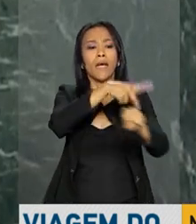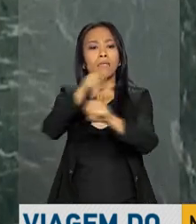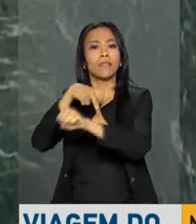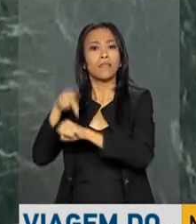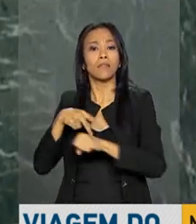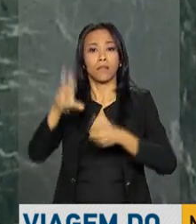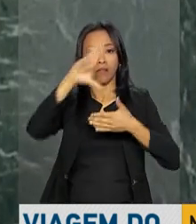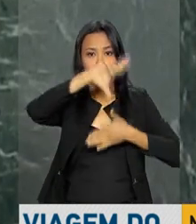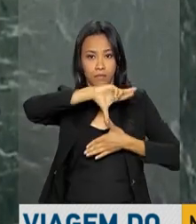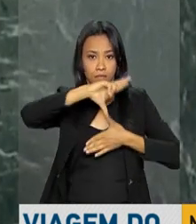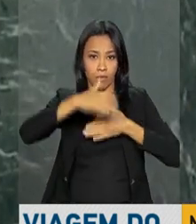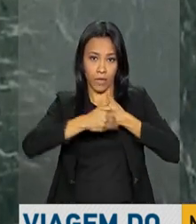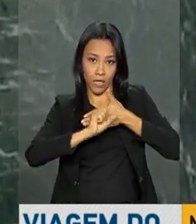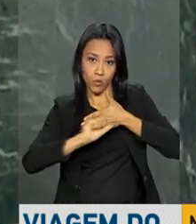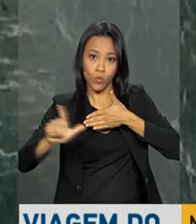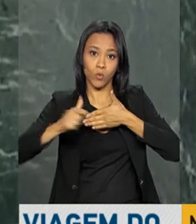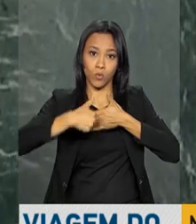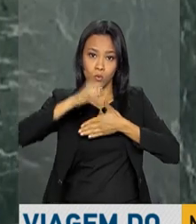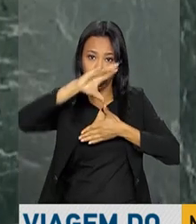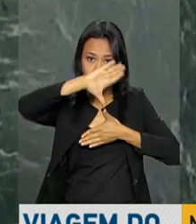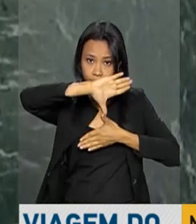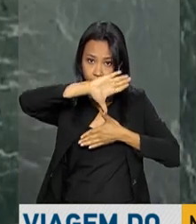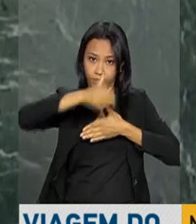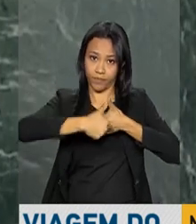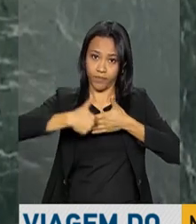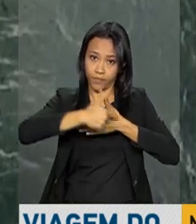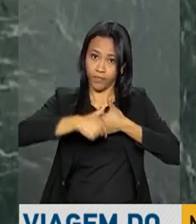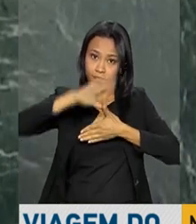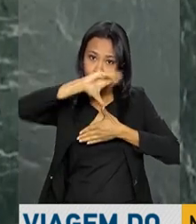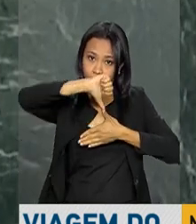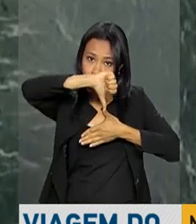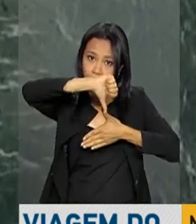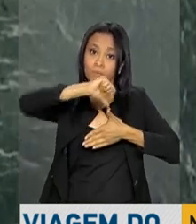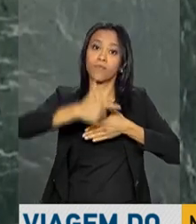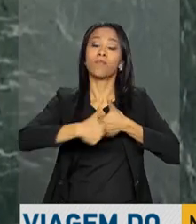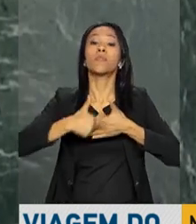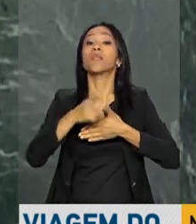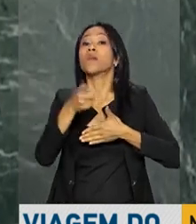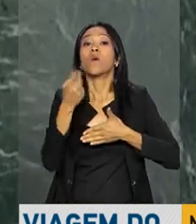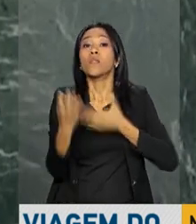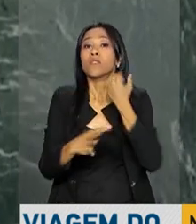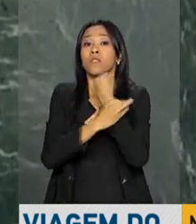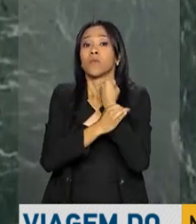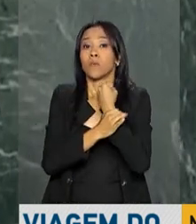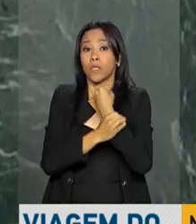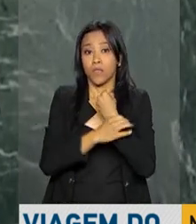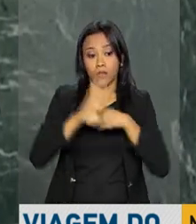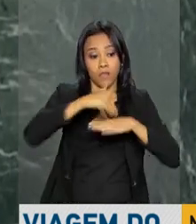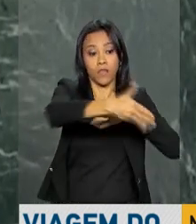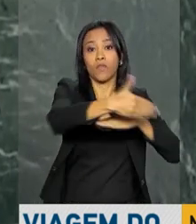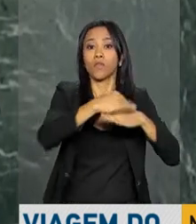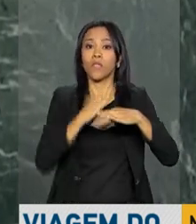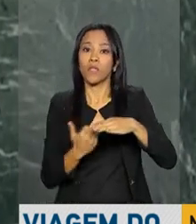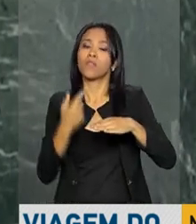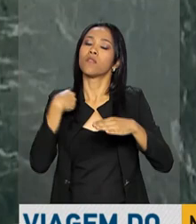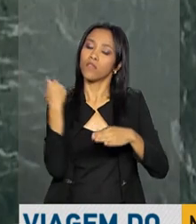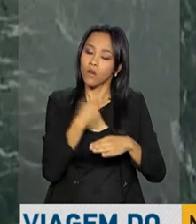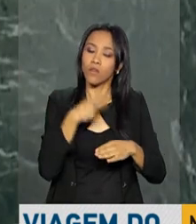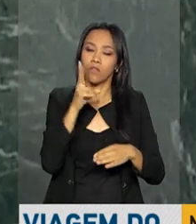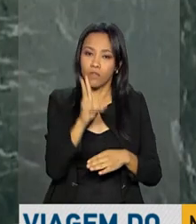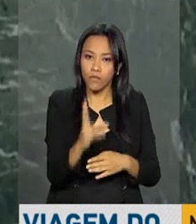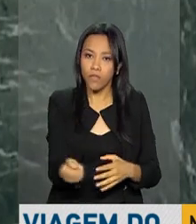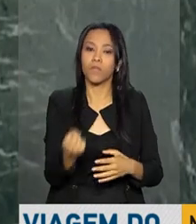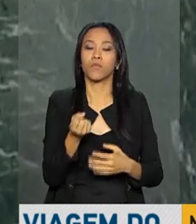Sul sobre segurança nas fronteiras. E é nesse espírito que seguiremos cooperando